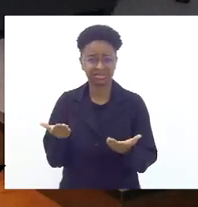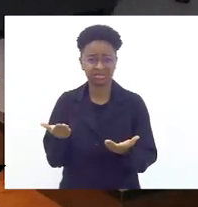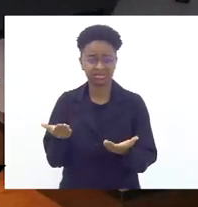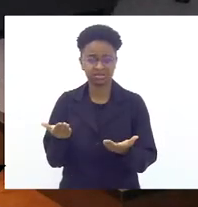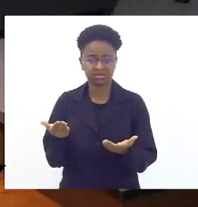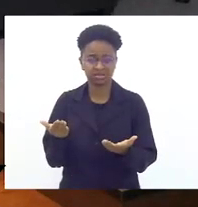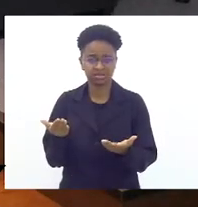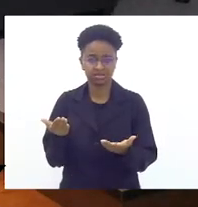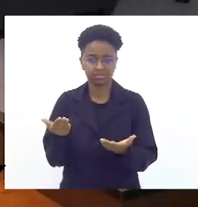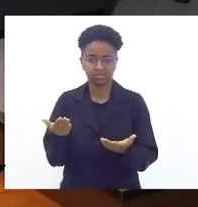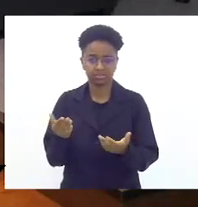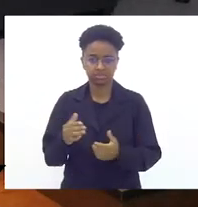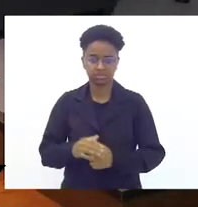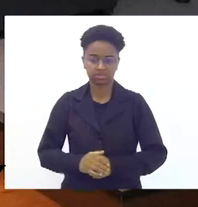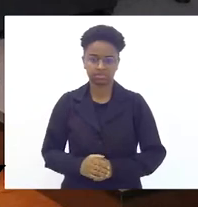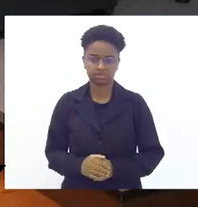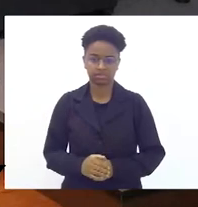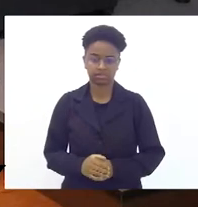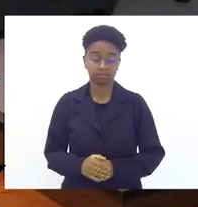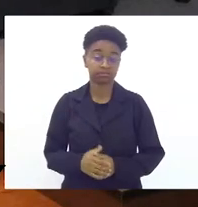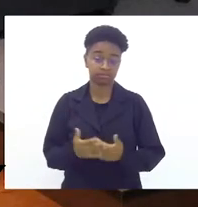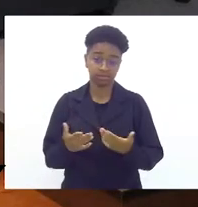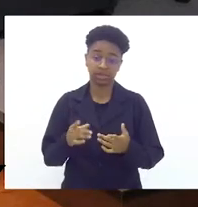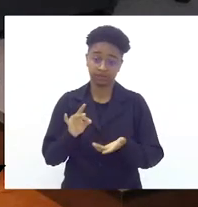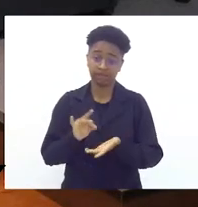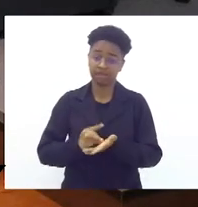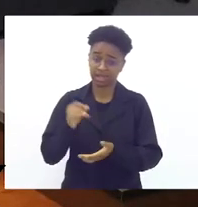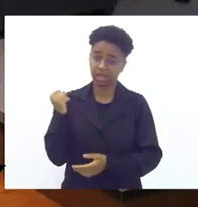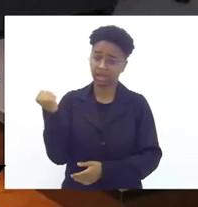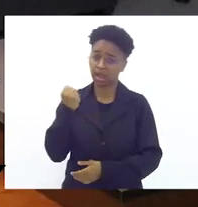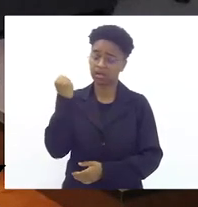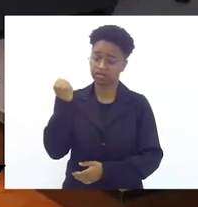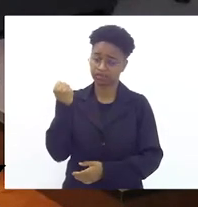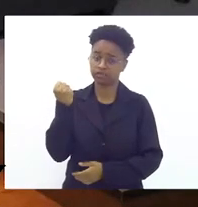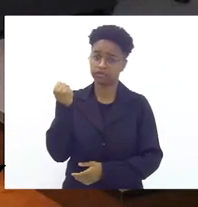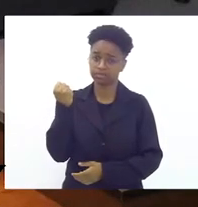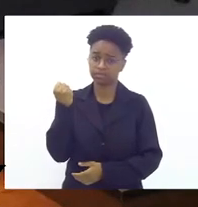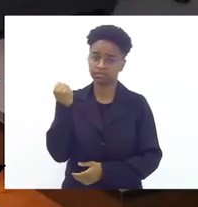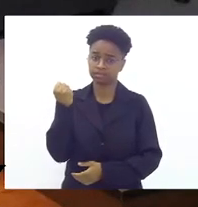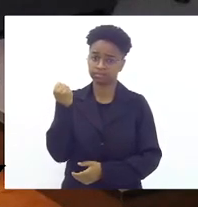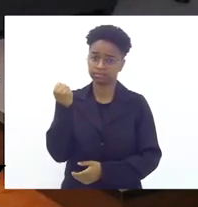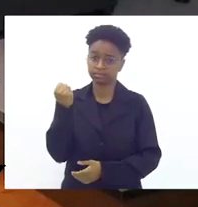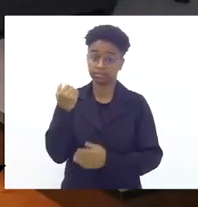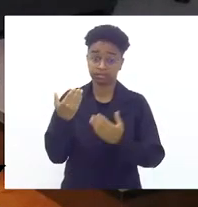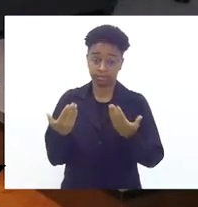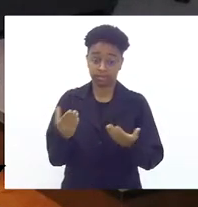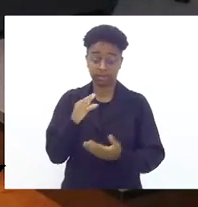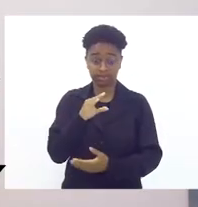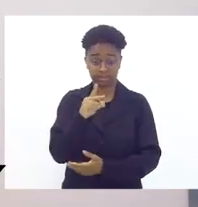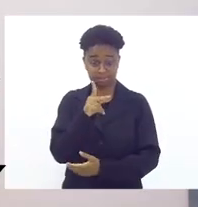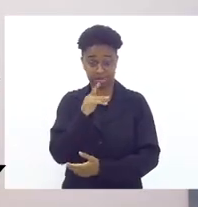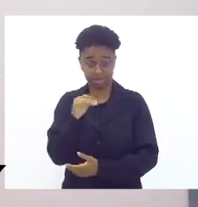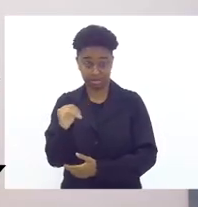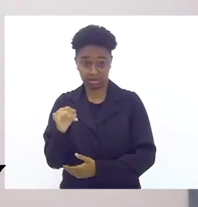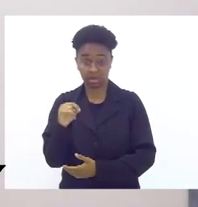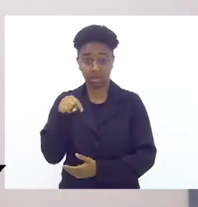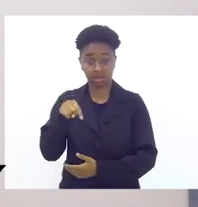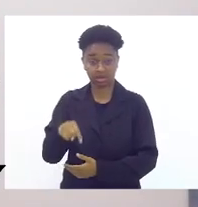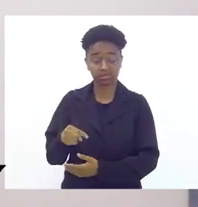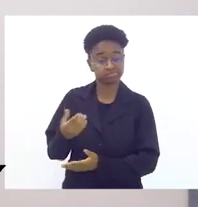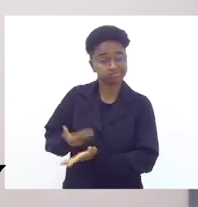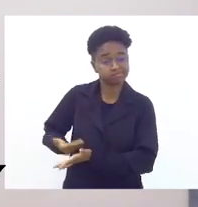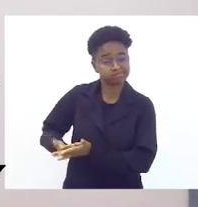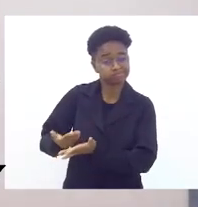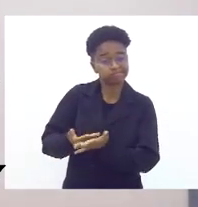isso é extremamente grave então esta CPI é uma CPI que tá se debruçando